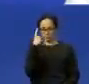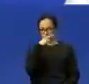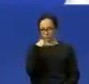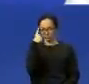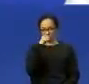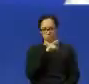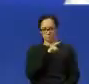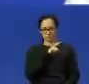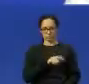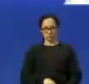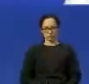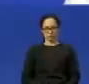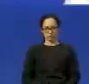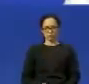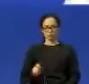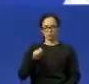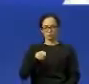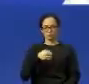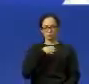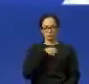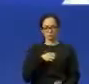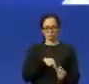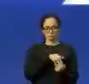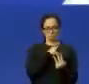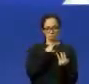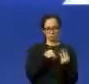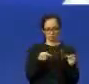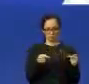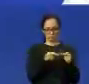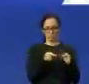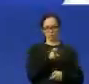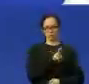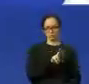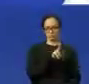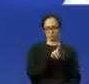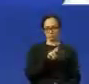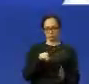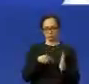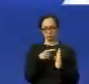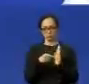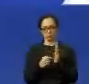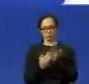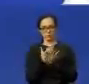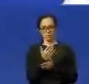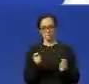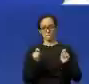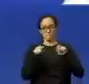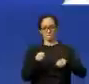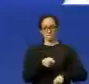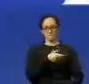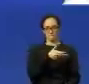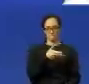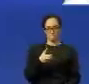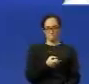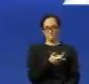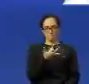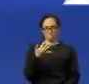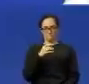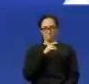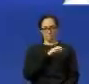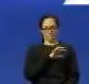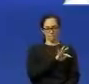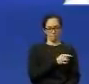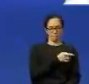pede para usar 3 como aproximação para o pi. E pergunta, para atingir o seu objetivo, as velocidades das torres T1,